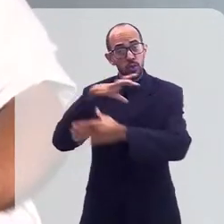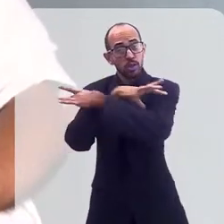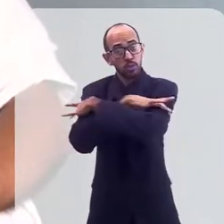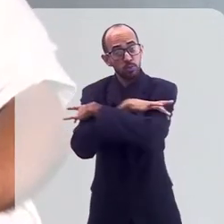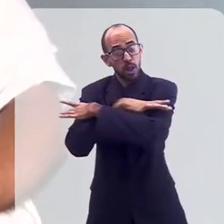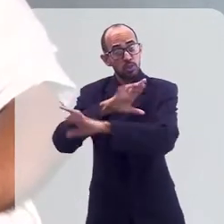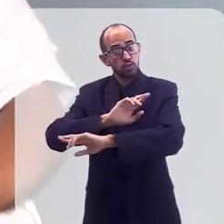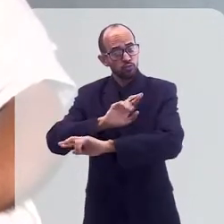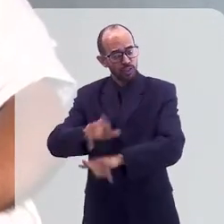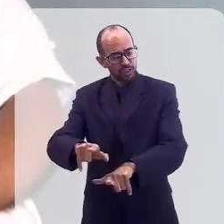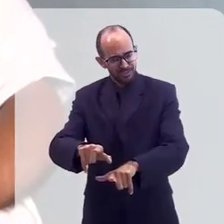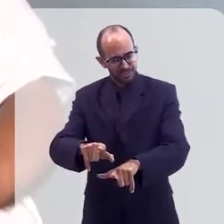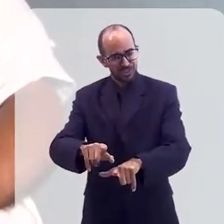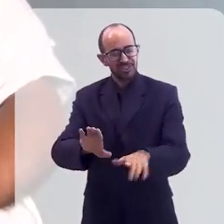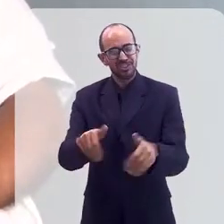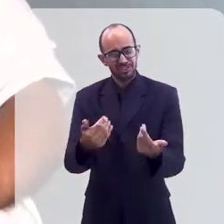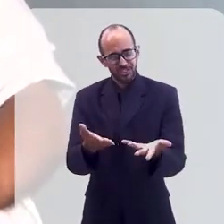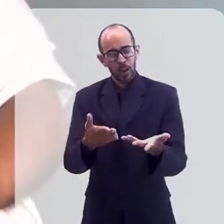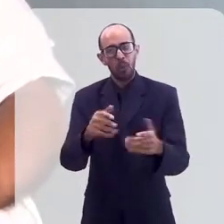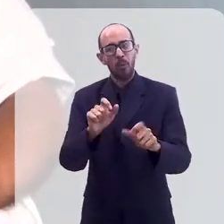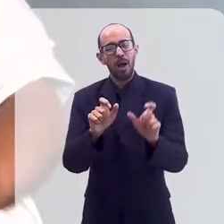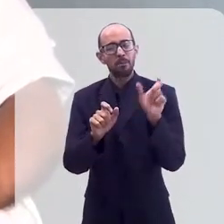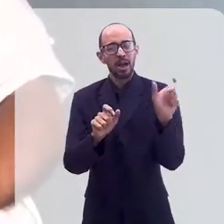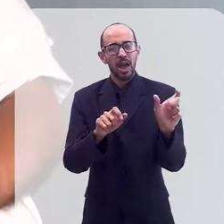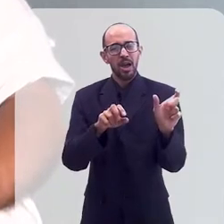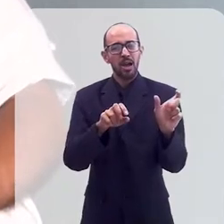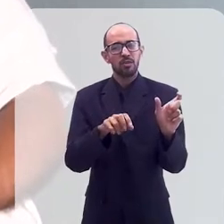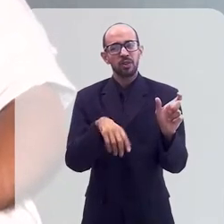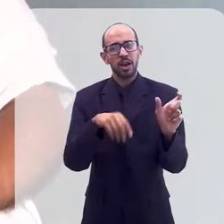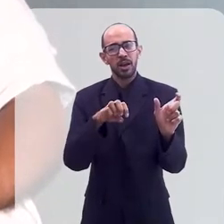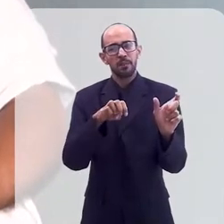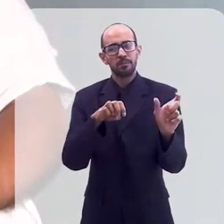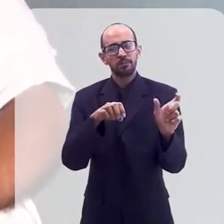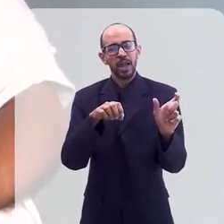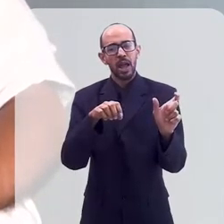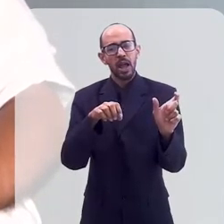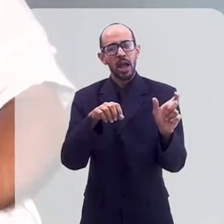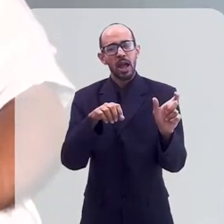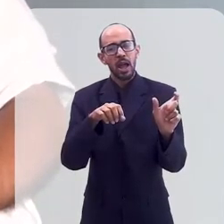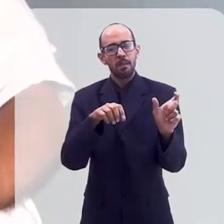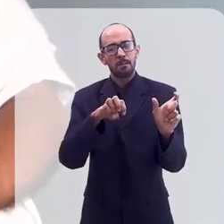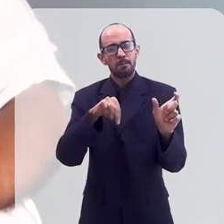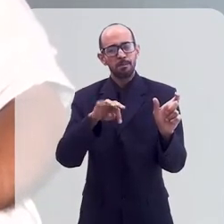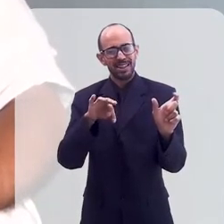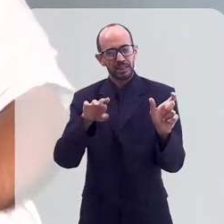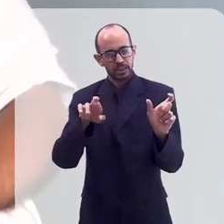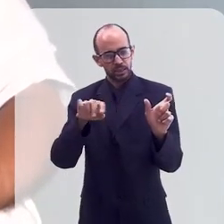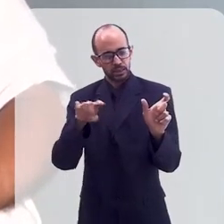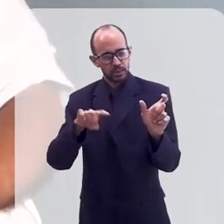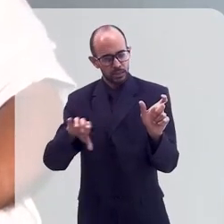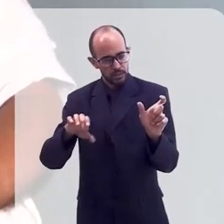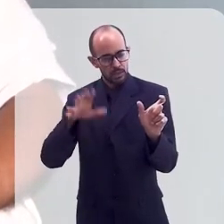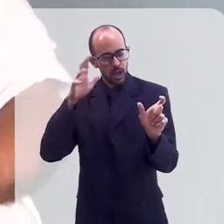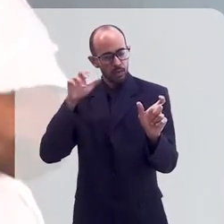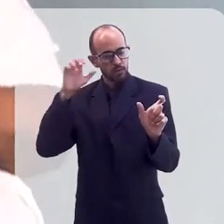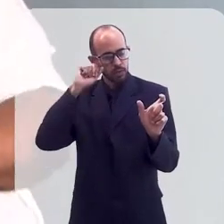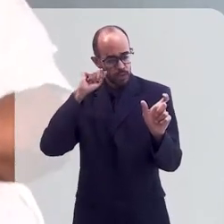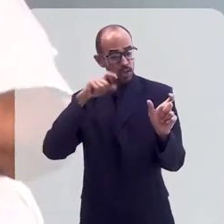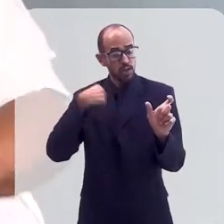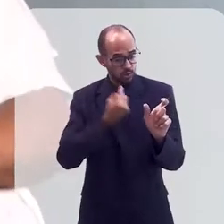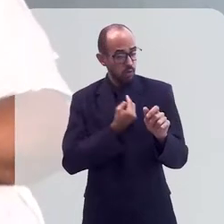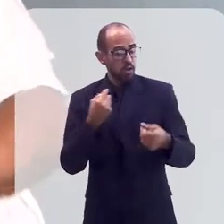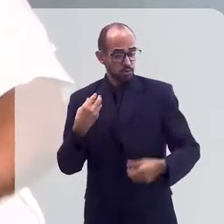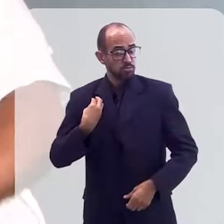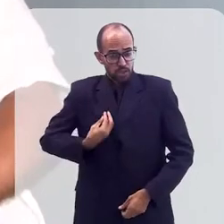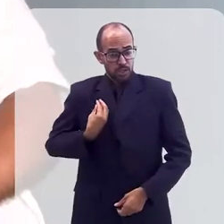diferente, né? Então, o termo matriz africana seria isso. A Umbanda abraça o matriz africana, porque